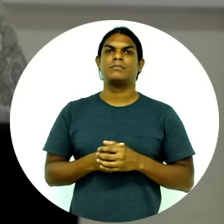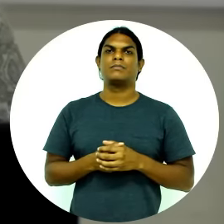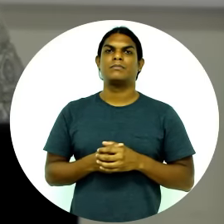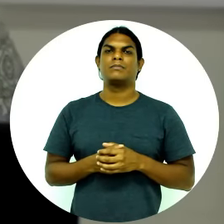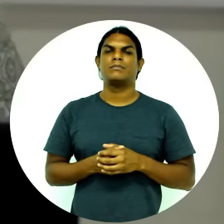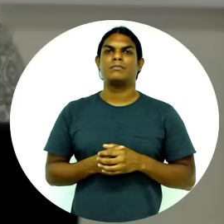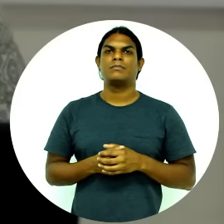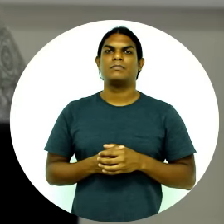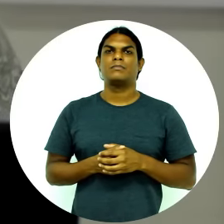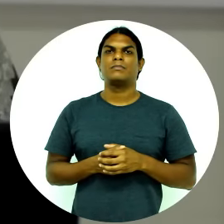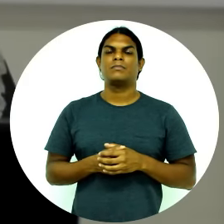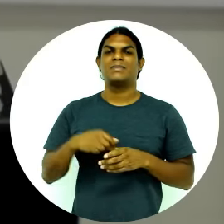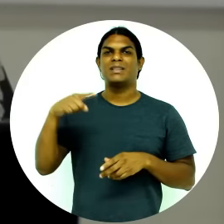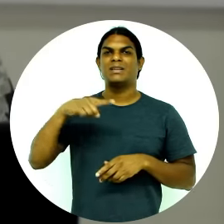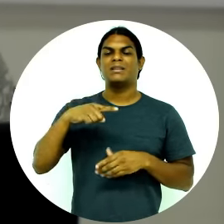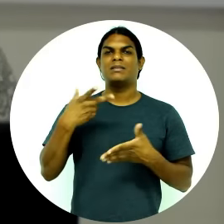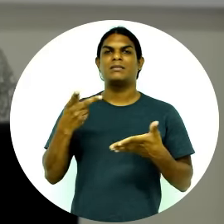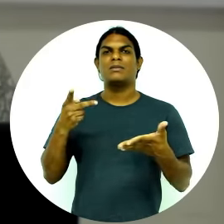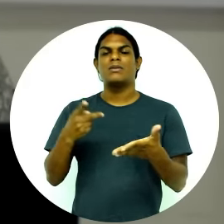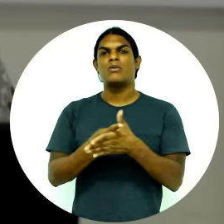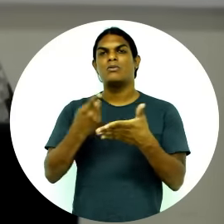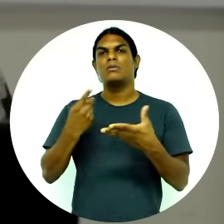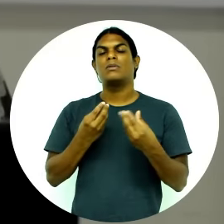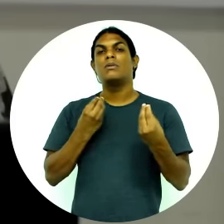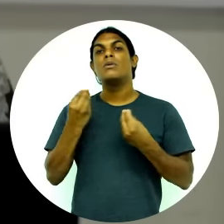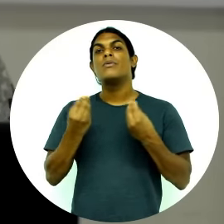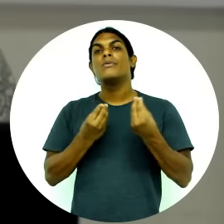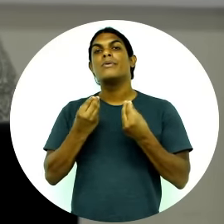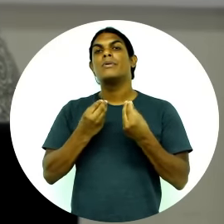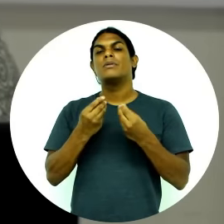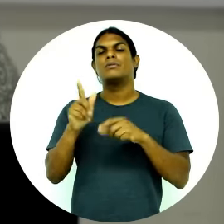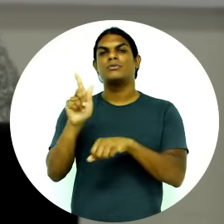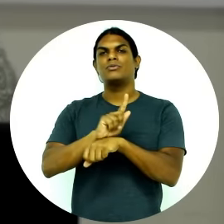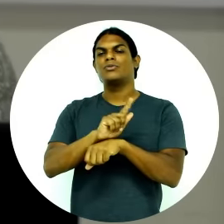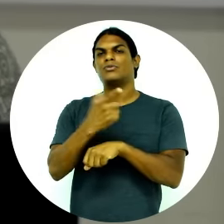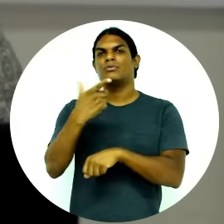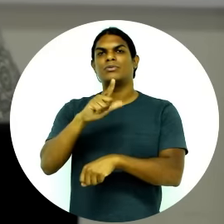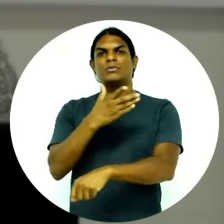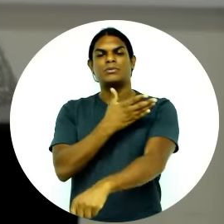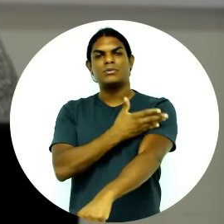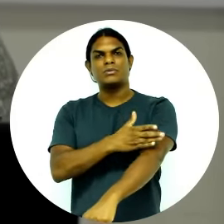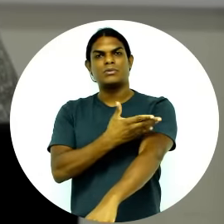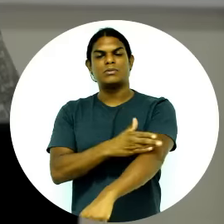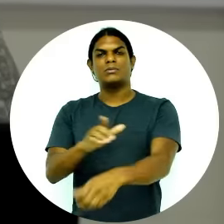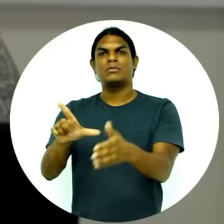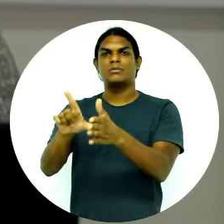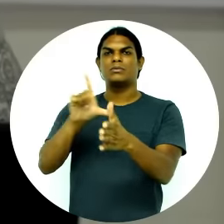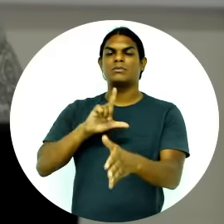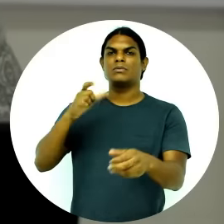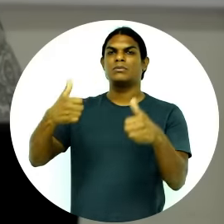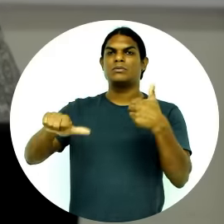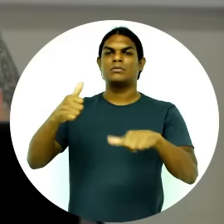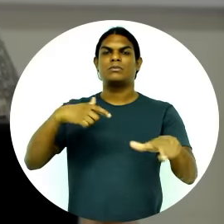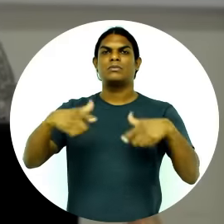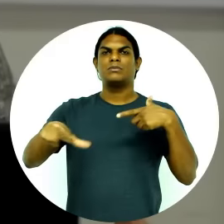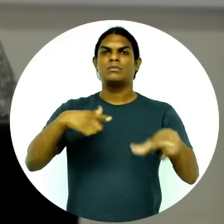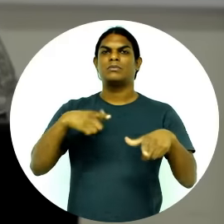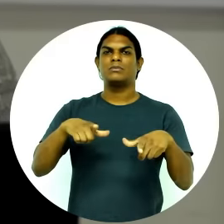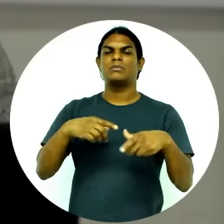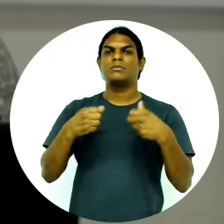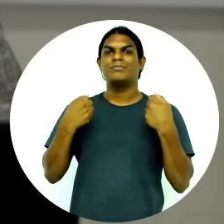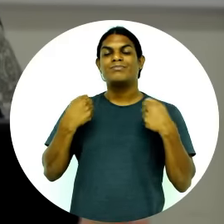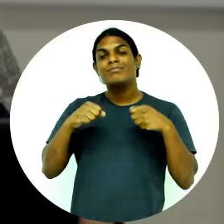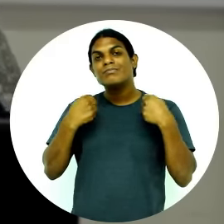compromete no exercício de avaliar o seu colaborador. E aí pode estar cometendo falhas, deixando